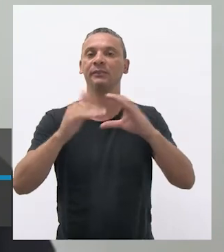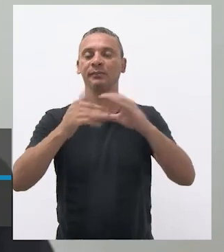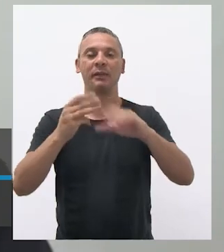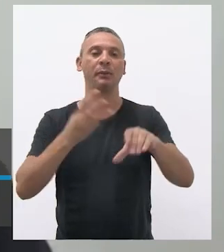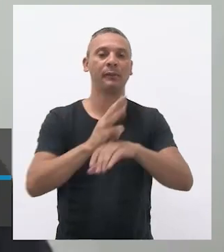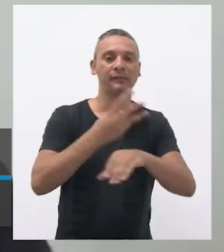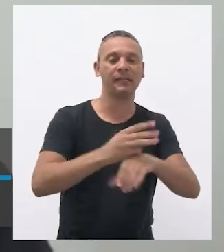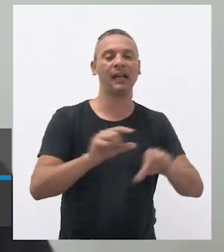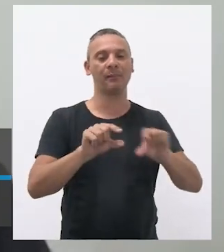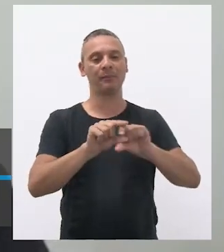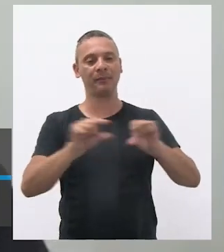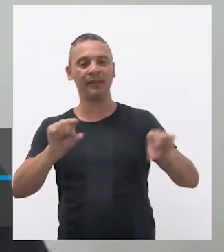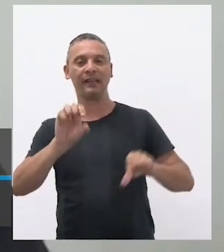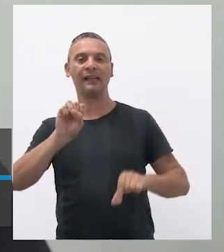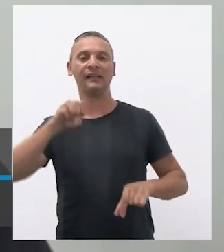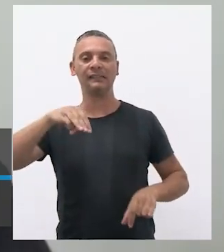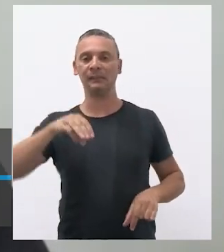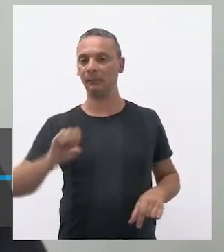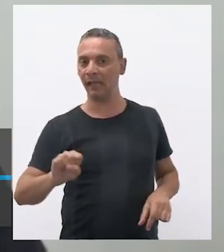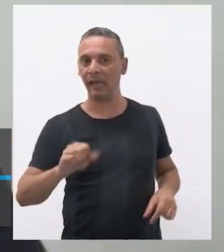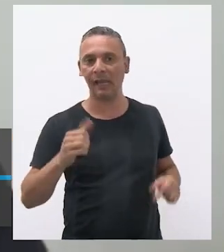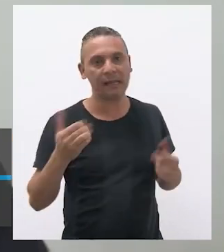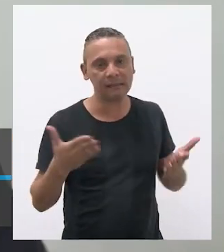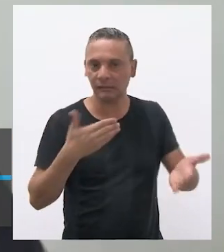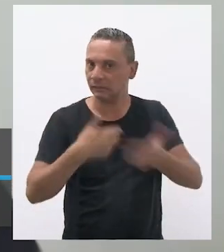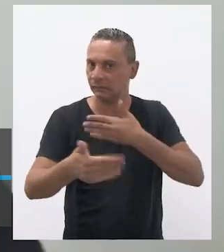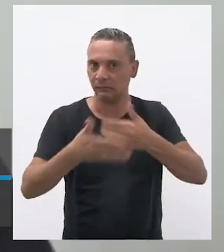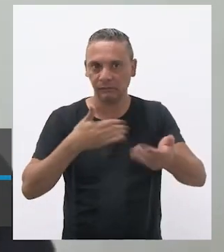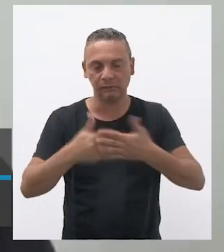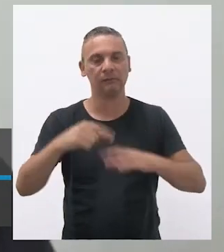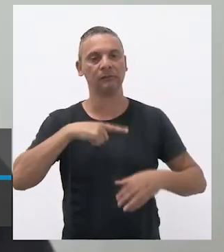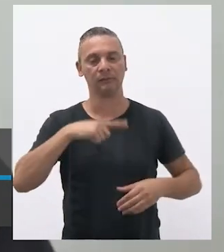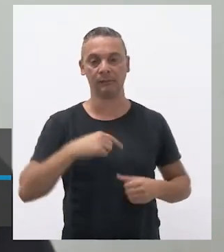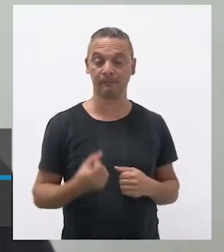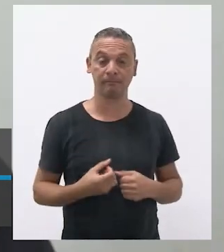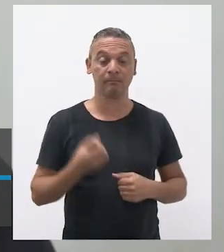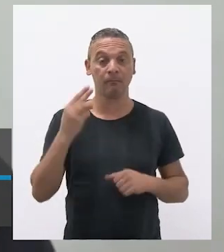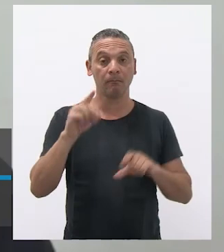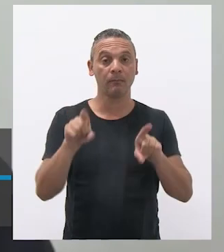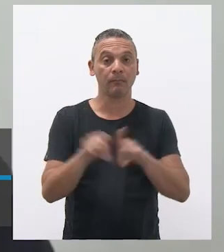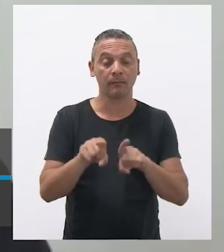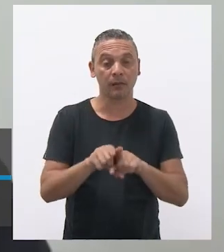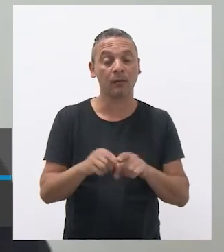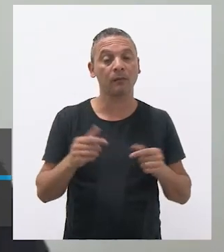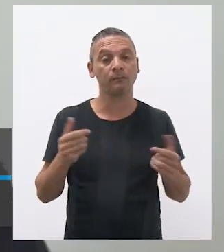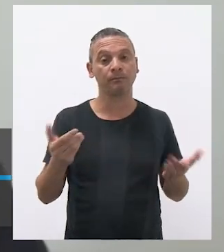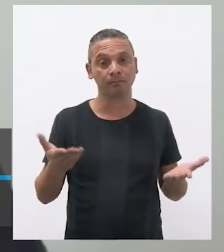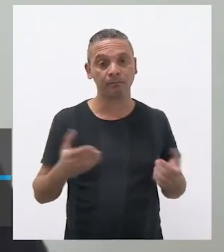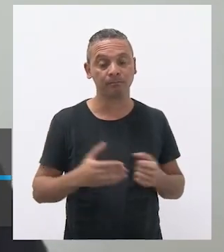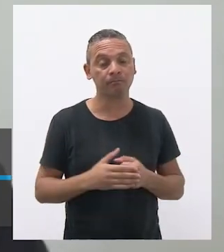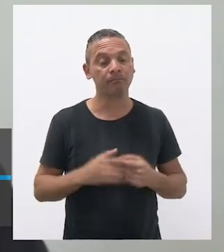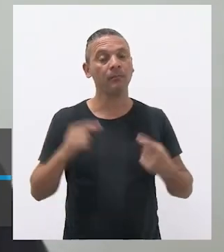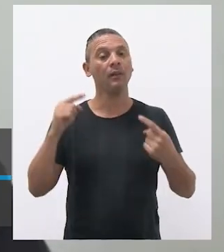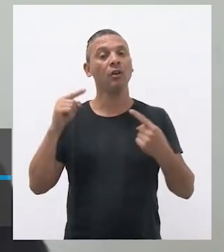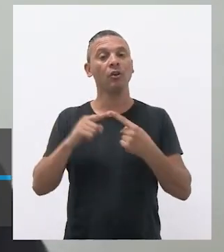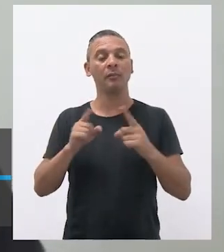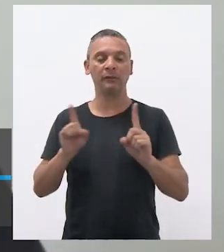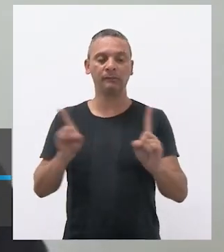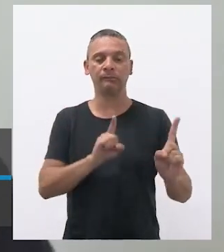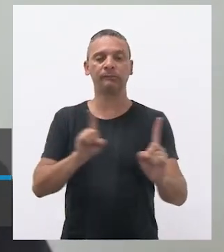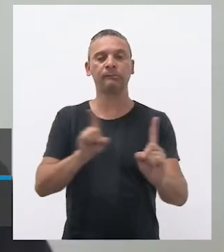agressor. Então, exemplos dessas condutas, né, são a limitação da locomoção das mulheres, ou seja, você